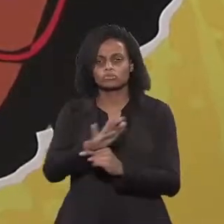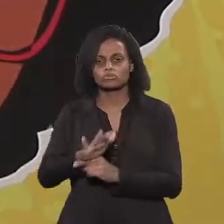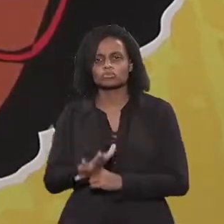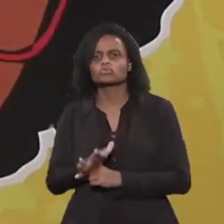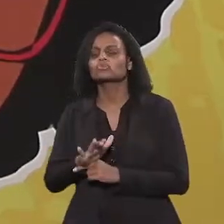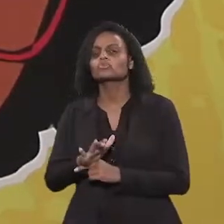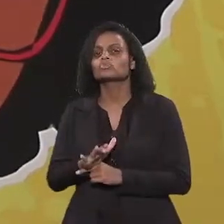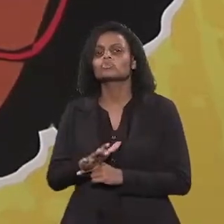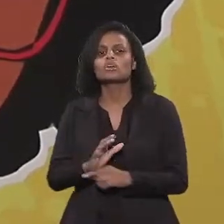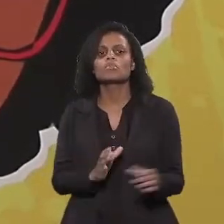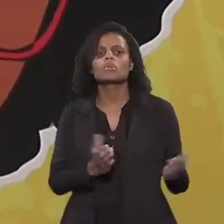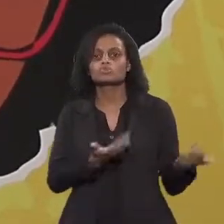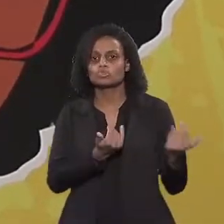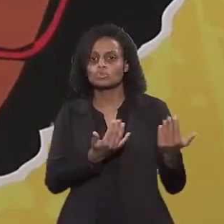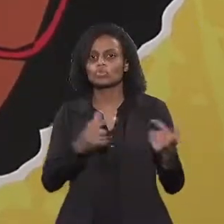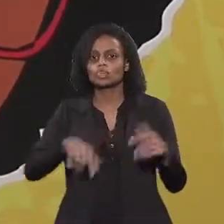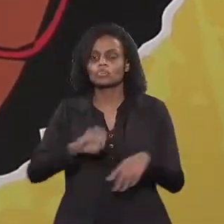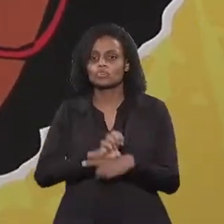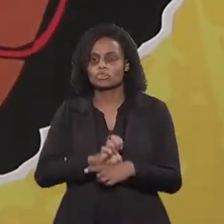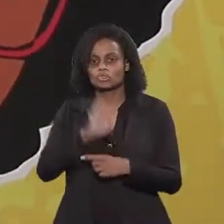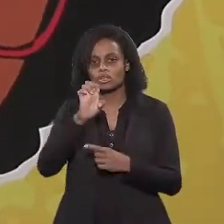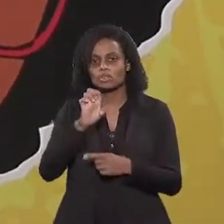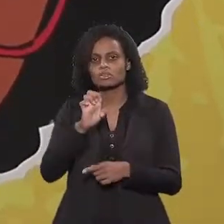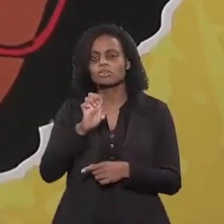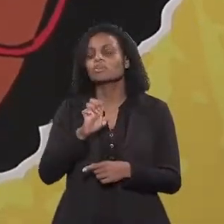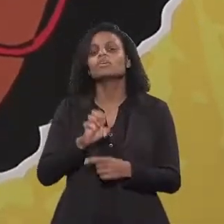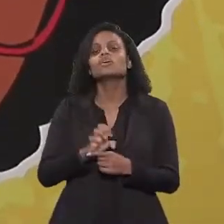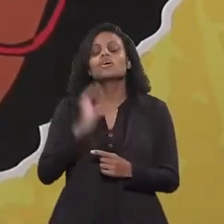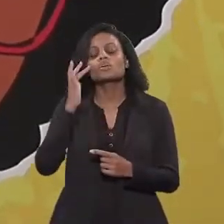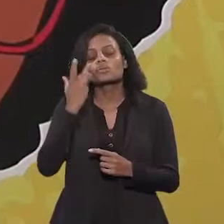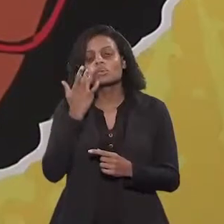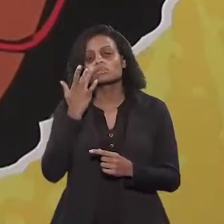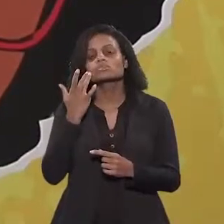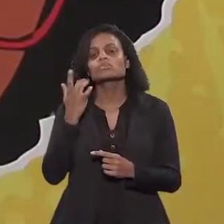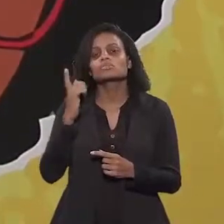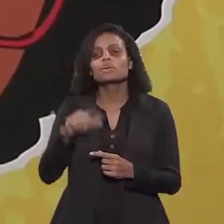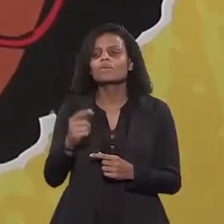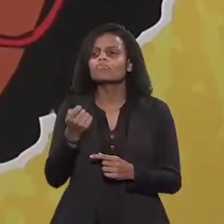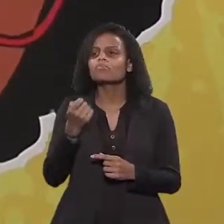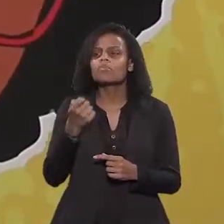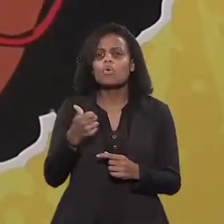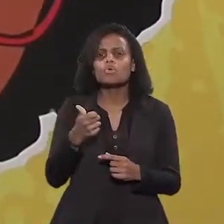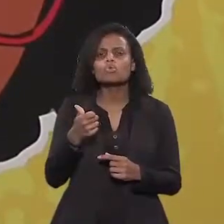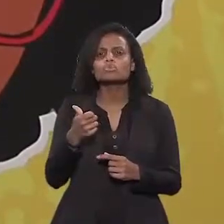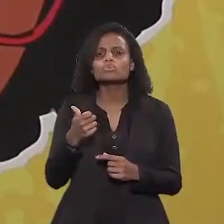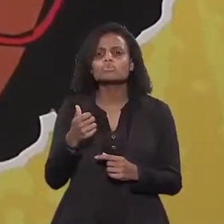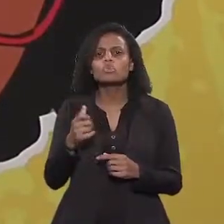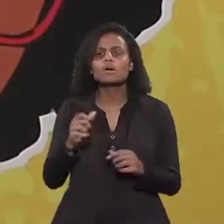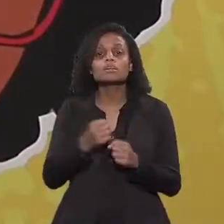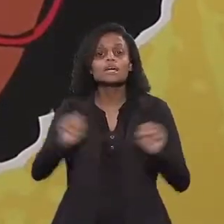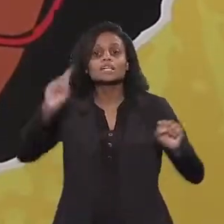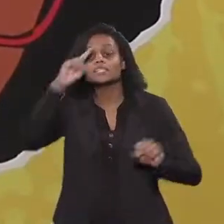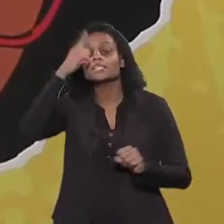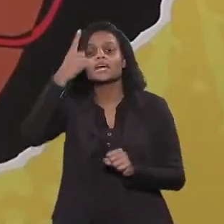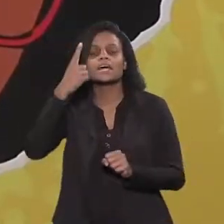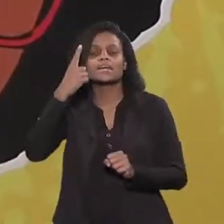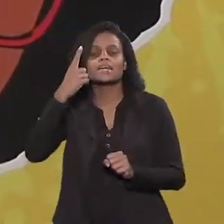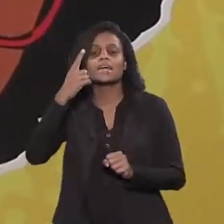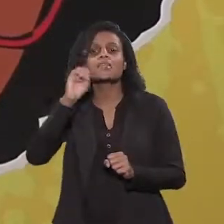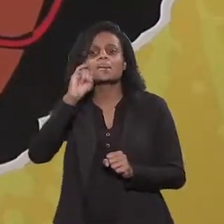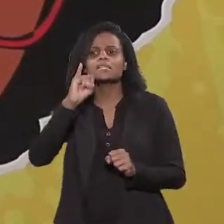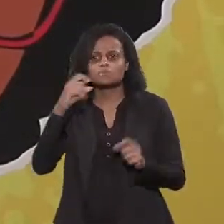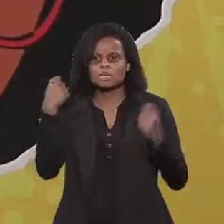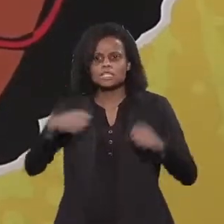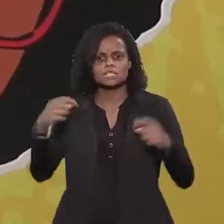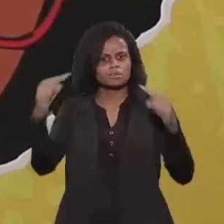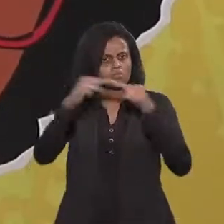diversas contribuições para a juventude aqui do nosso estado. Eu acho que é um pouco de uma grande ideia, não serve de